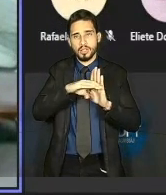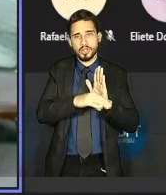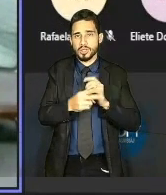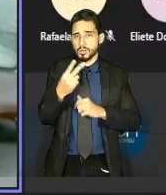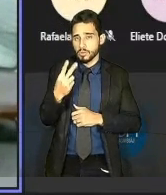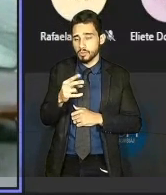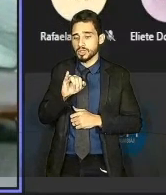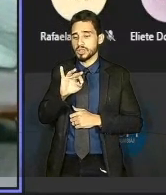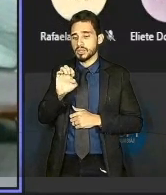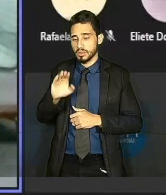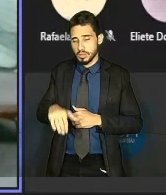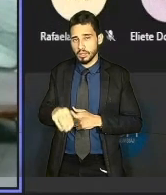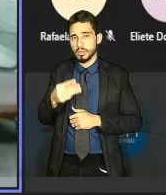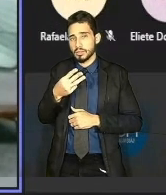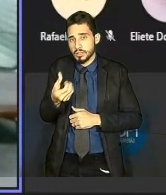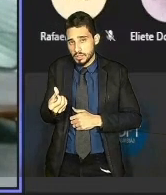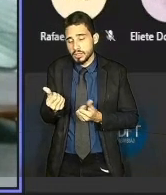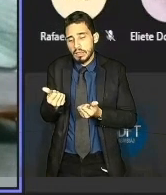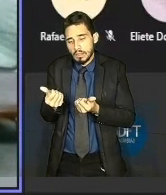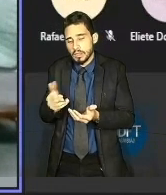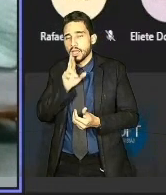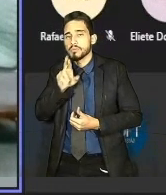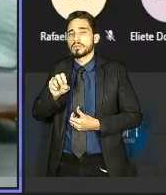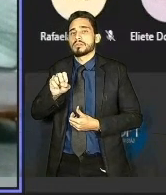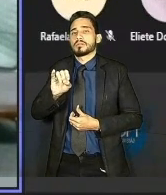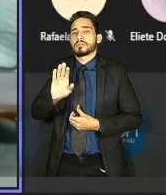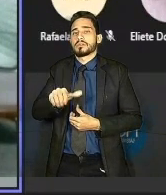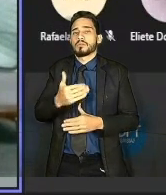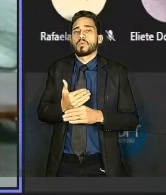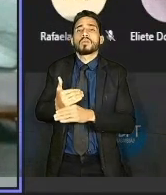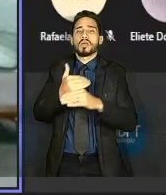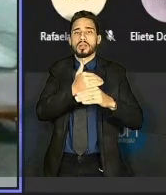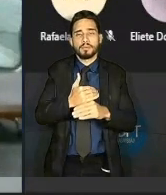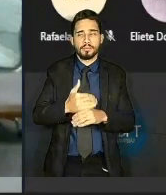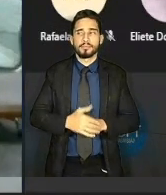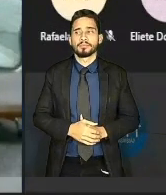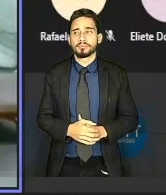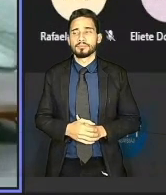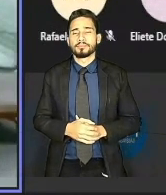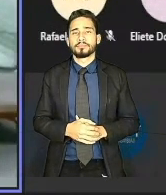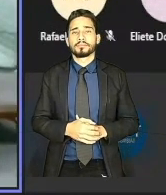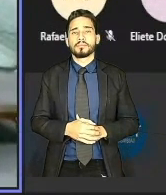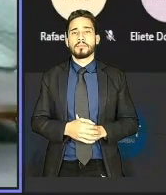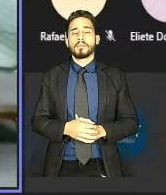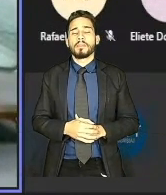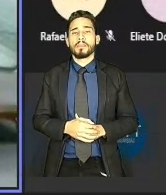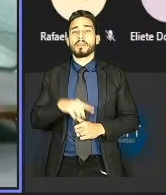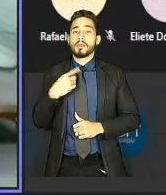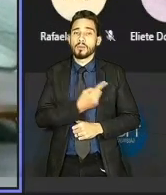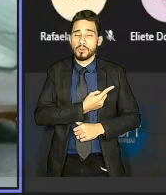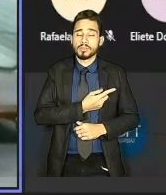unânime. Lista 2, item 36, dar provimento unânime.